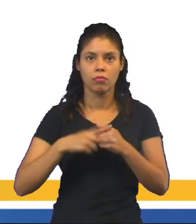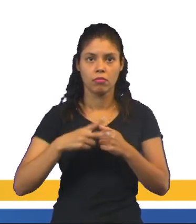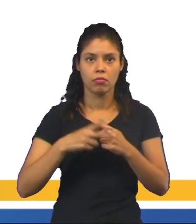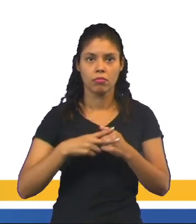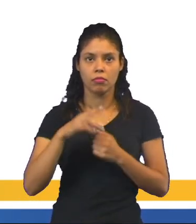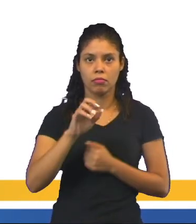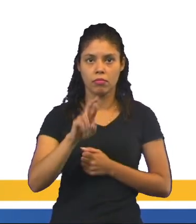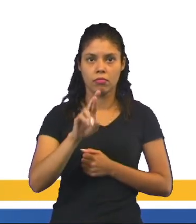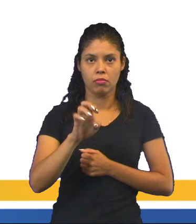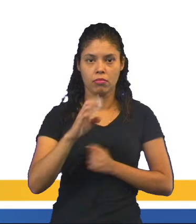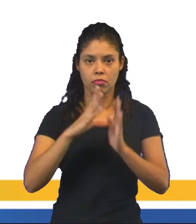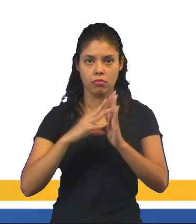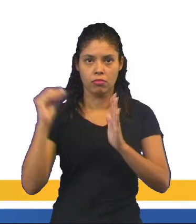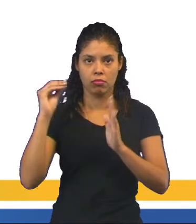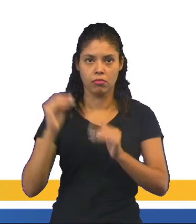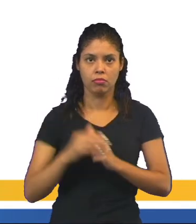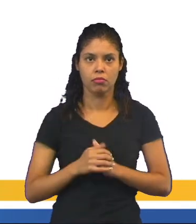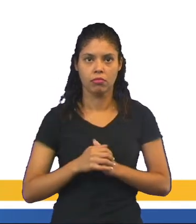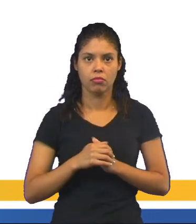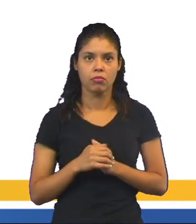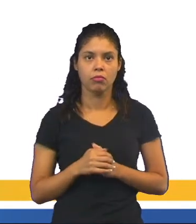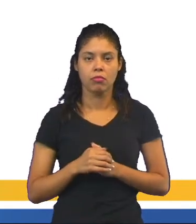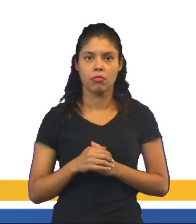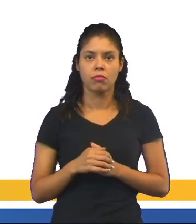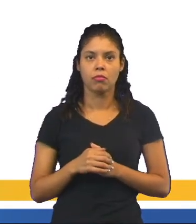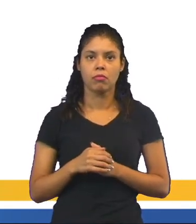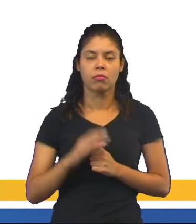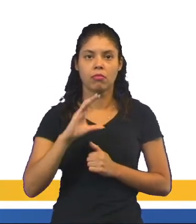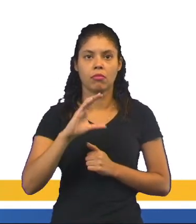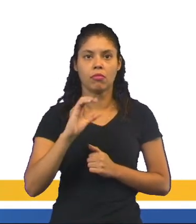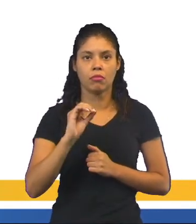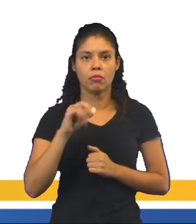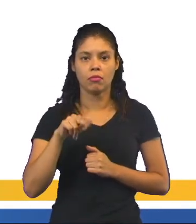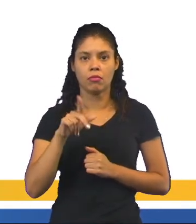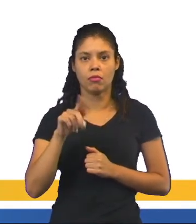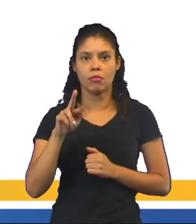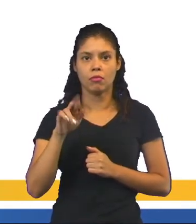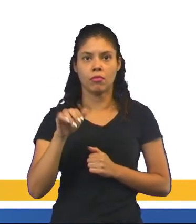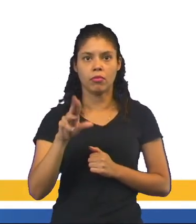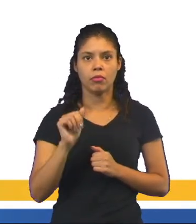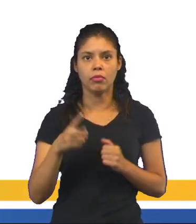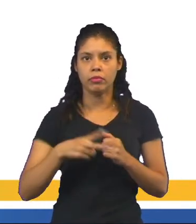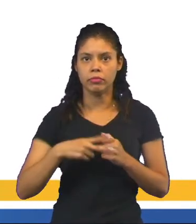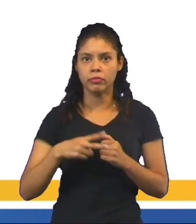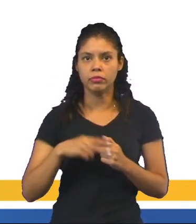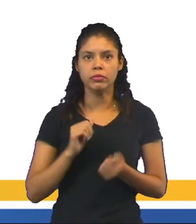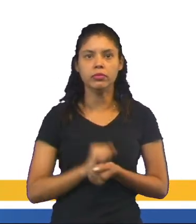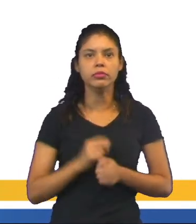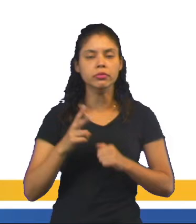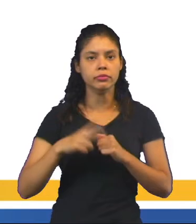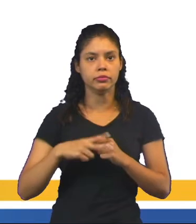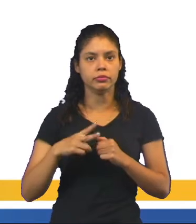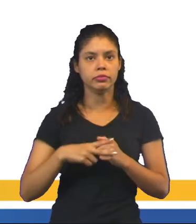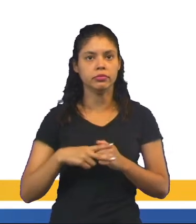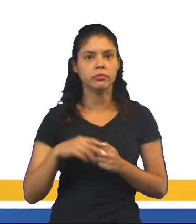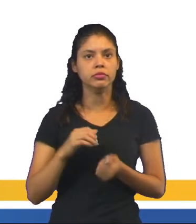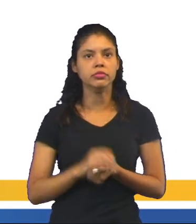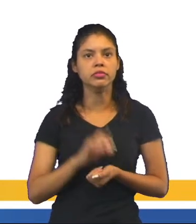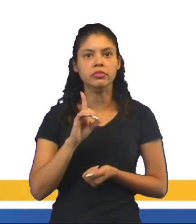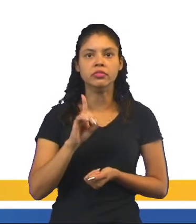Replicou, do verbo replicar. Concluiu, do verbo concluir.